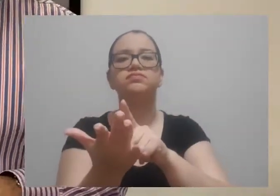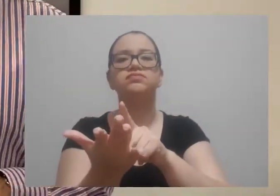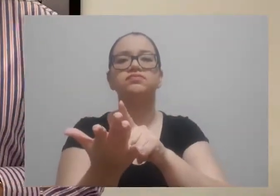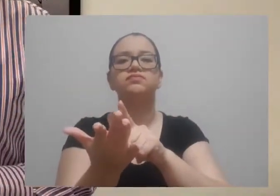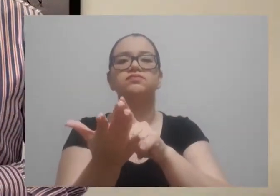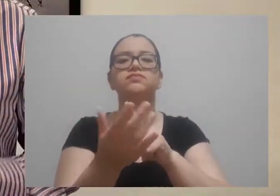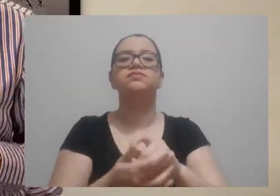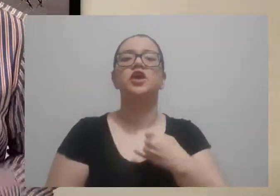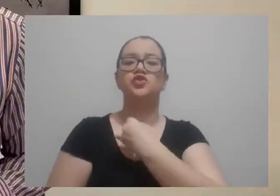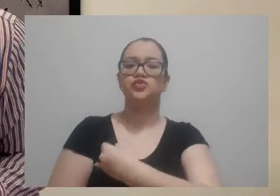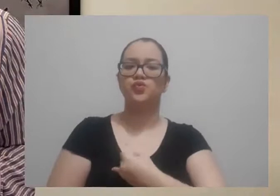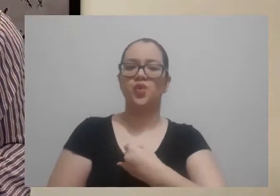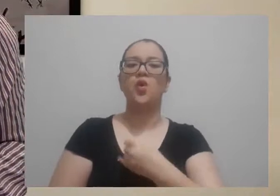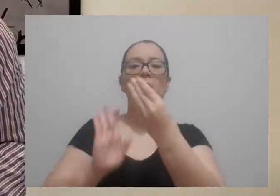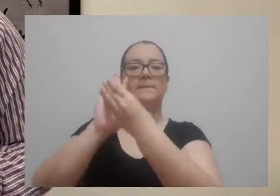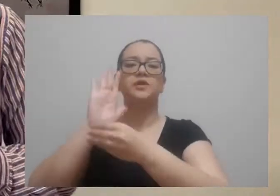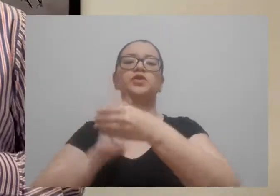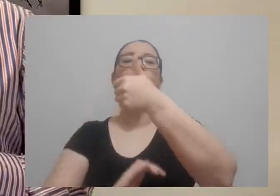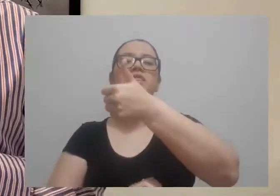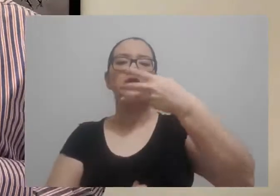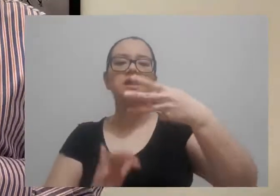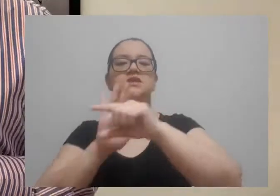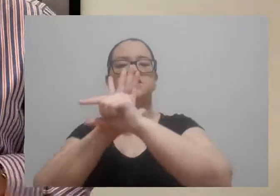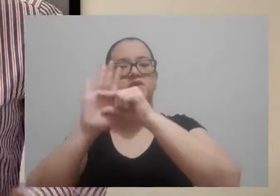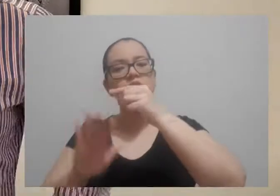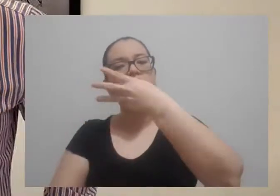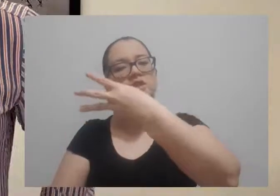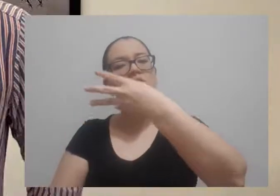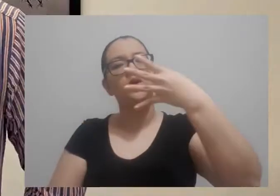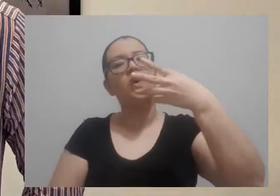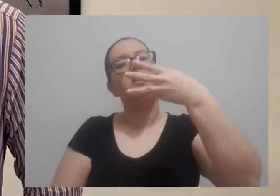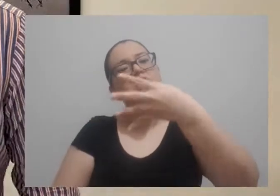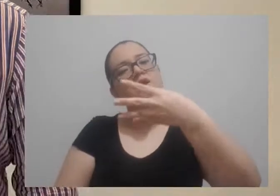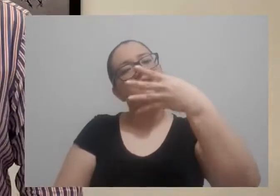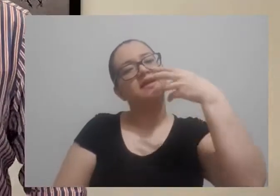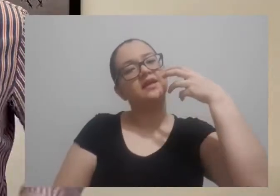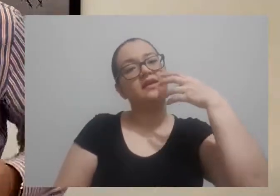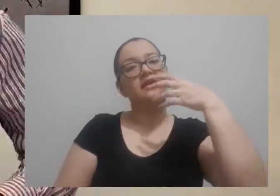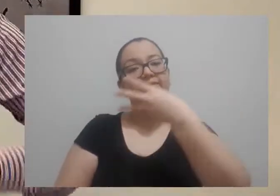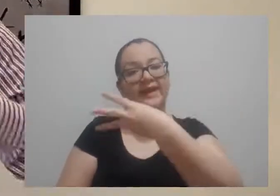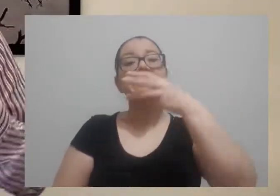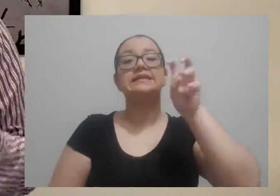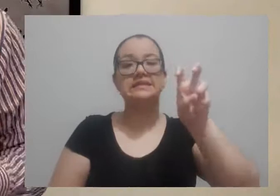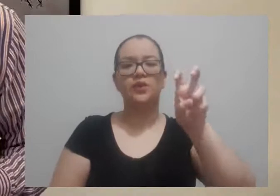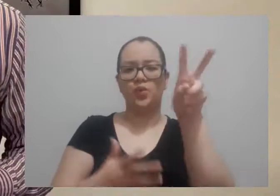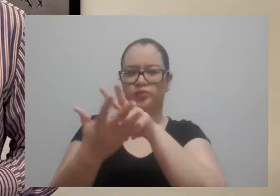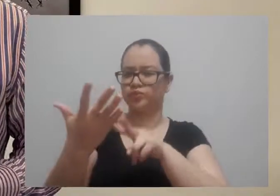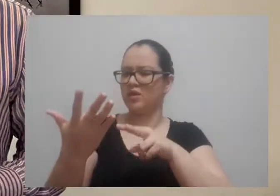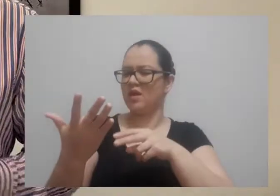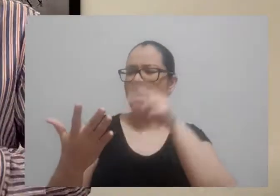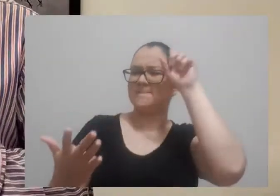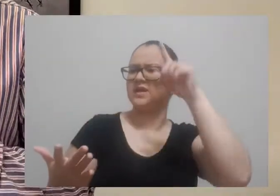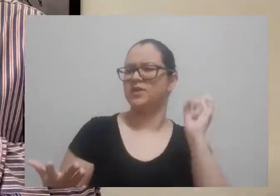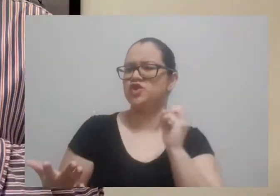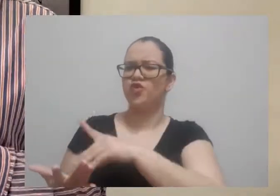João. Novo mandamento vos dou, que vos ameis uns aos outros, assim como eu vos amei,